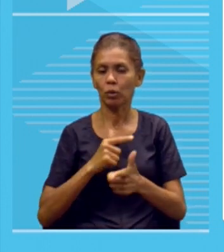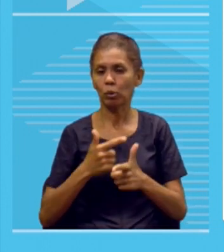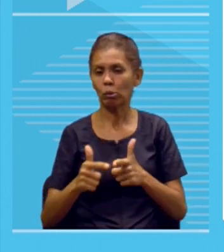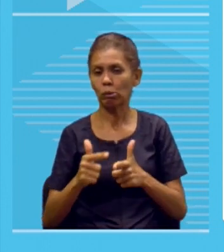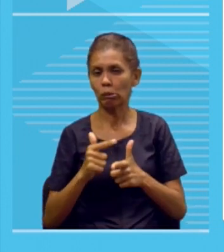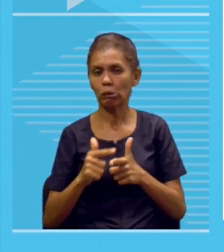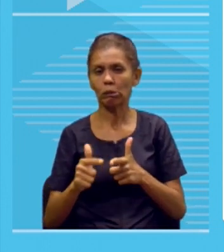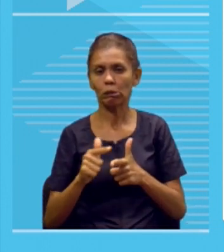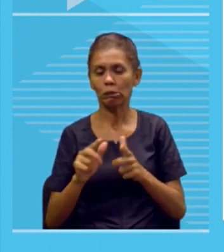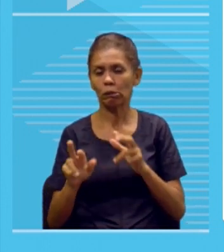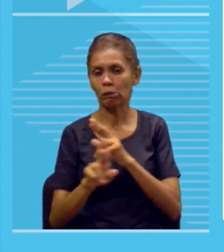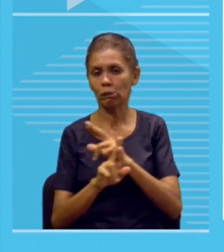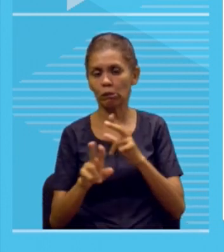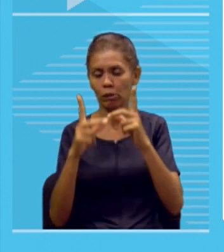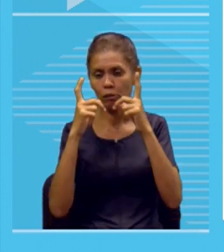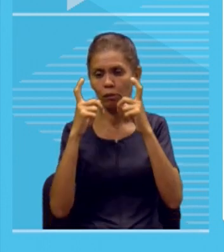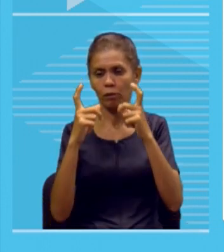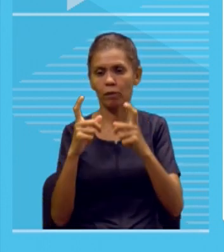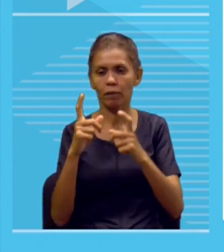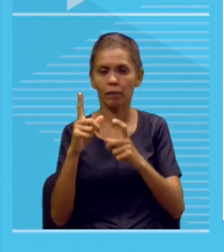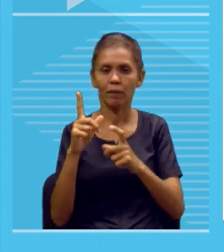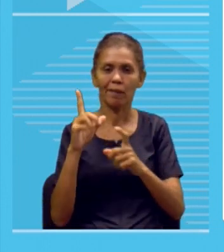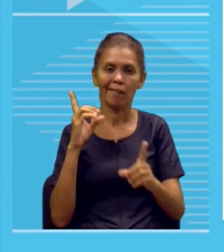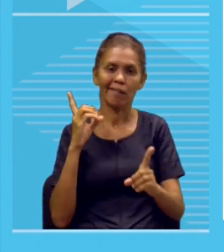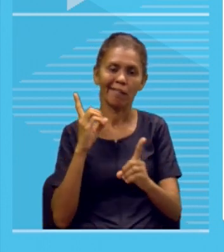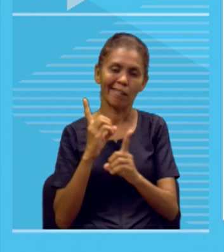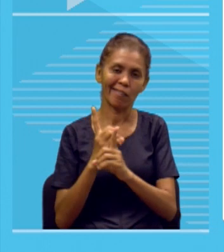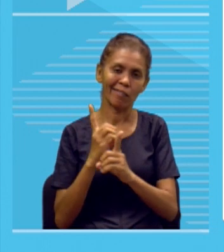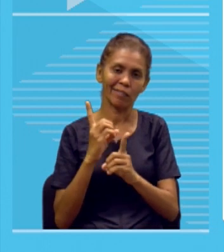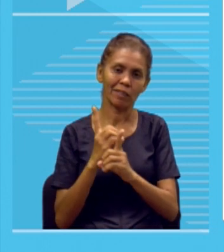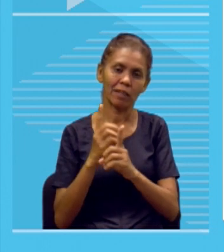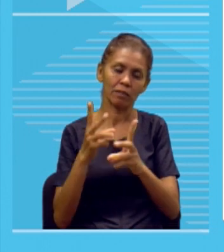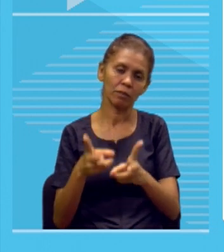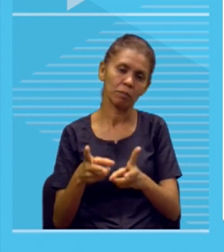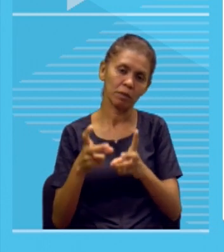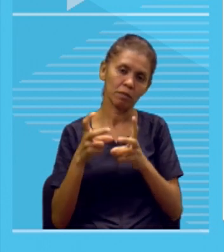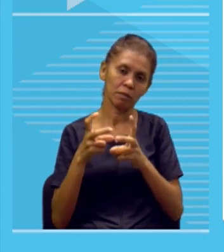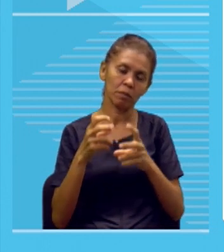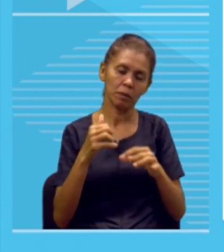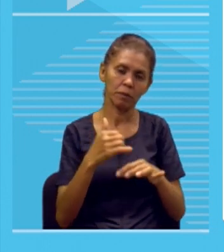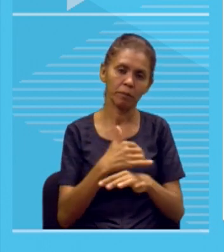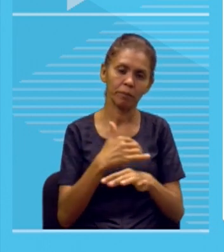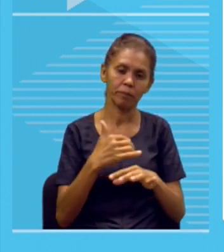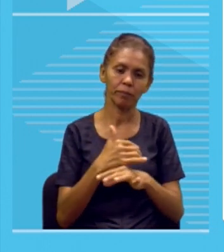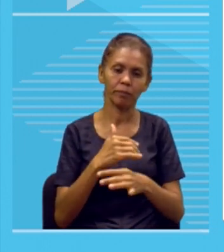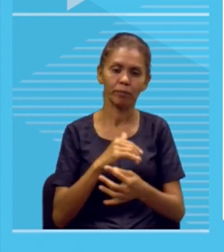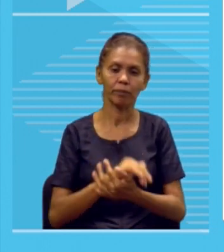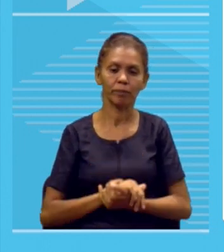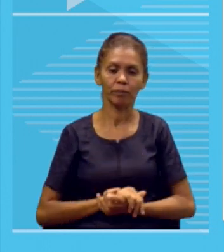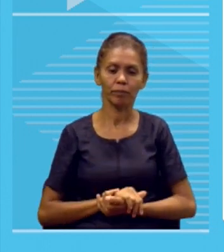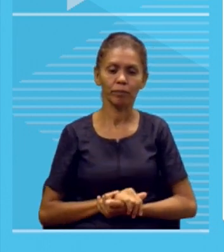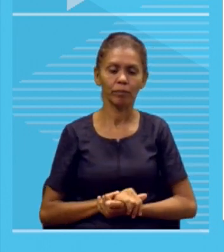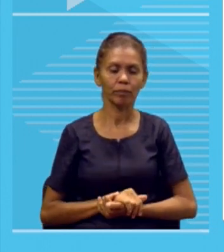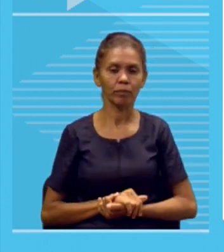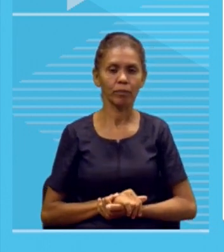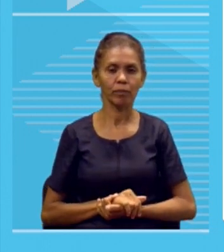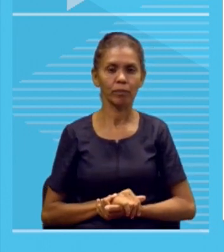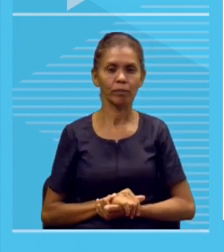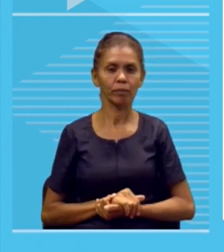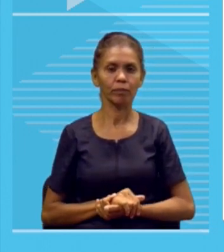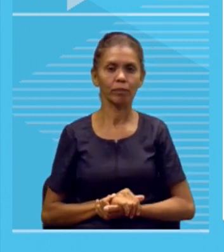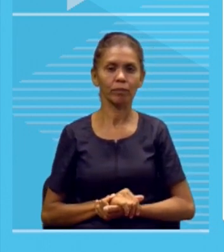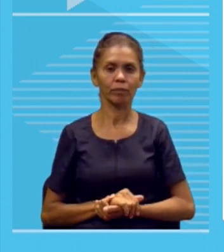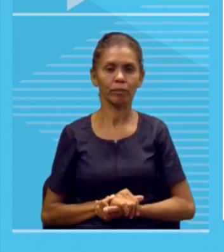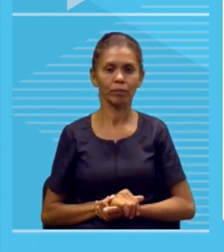em relação à violência, eles são bem mais frequentes nos centros urbanos, né? E cada vez quando uma cidade ela é